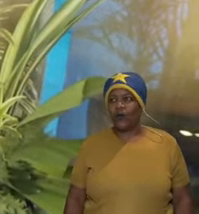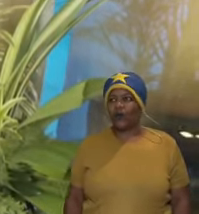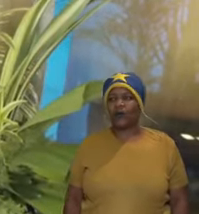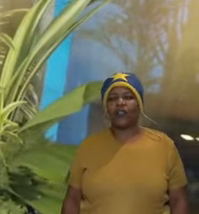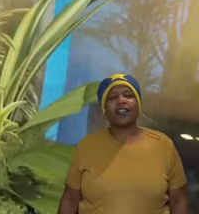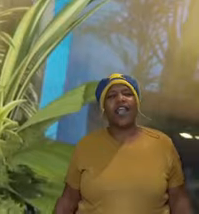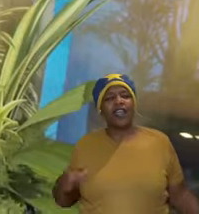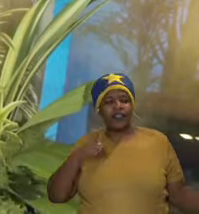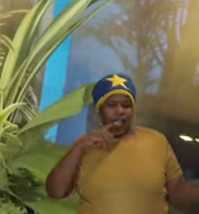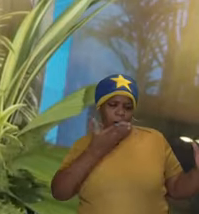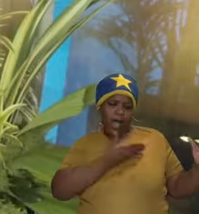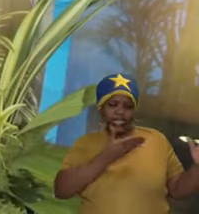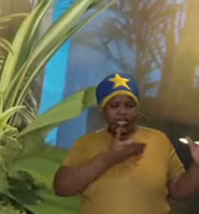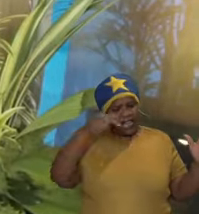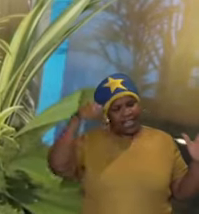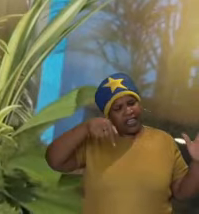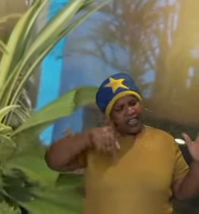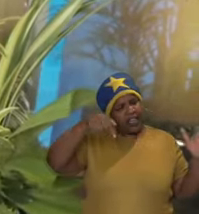E passaria aqui,